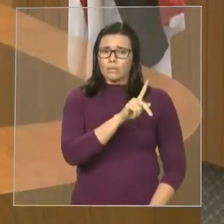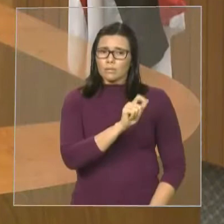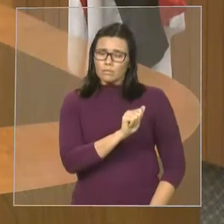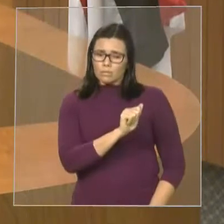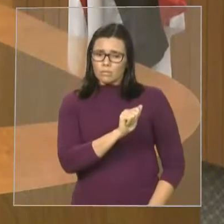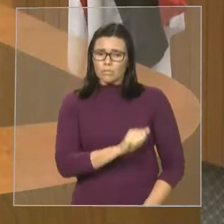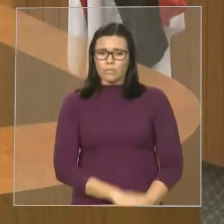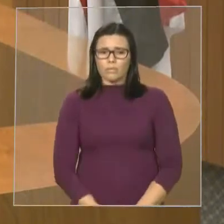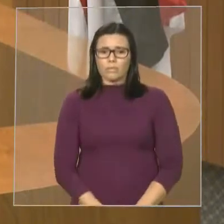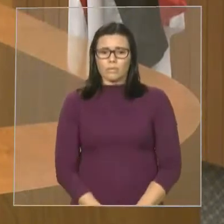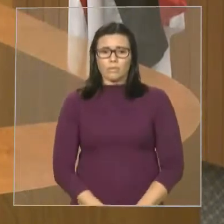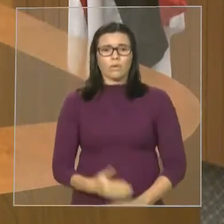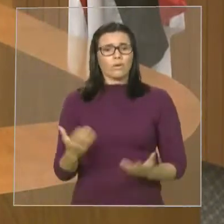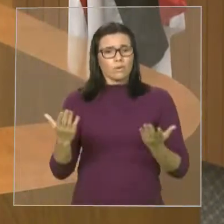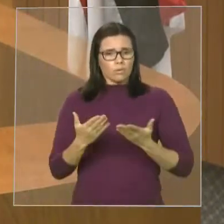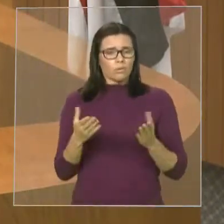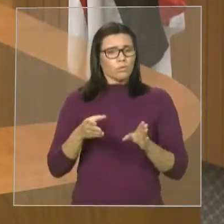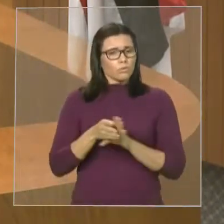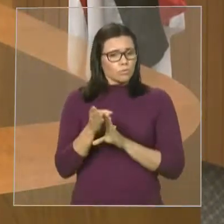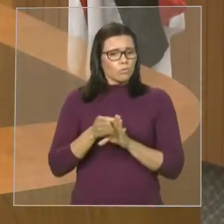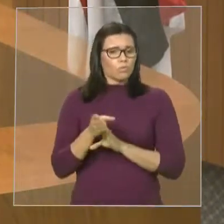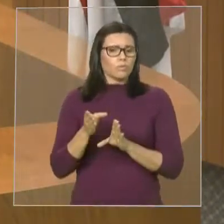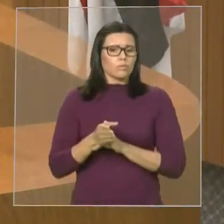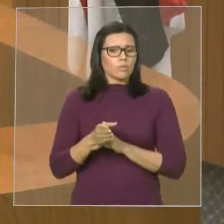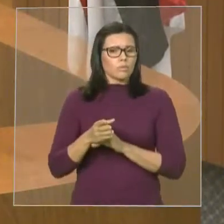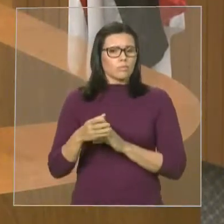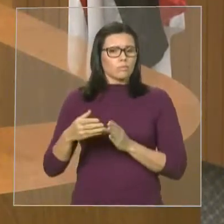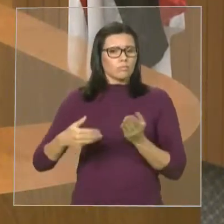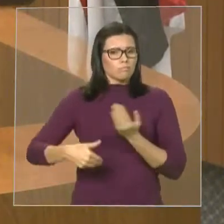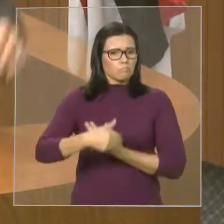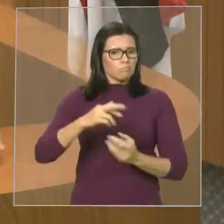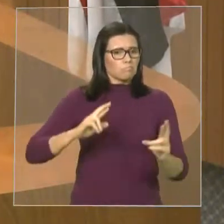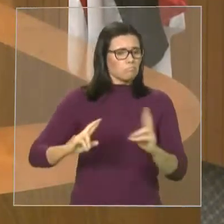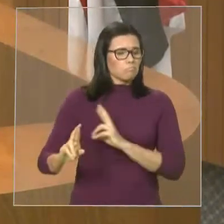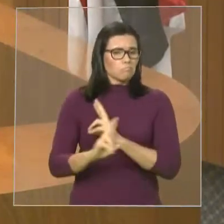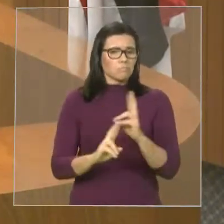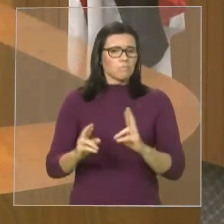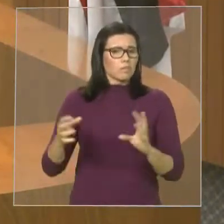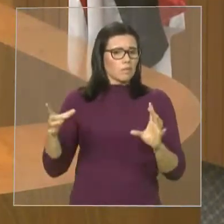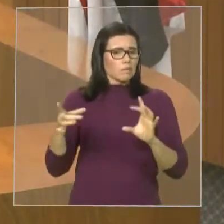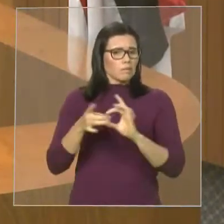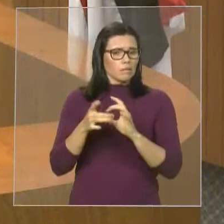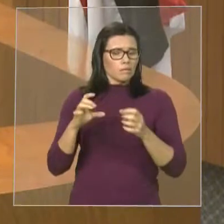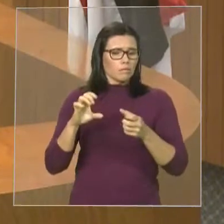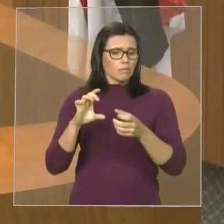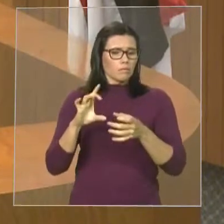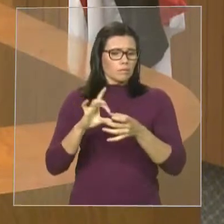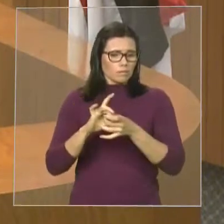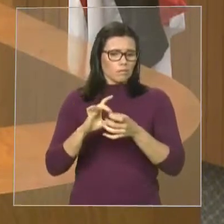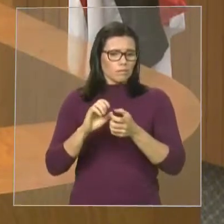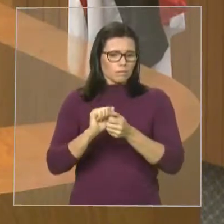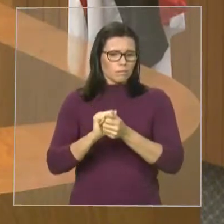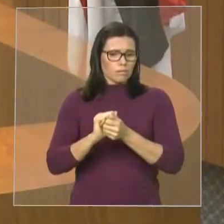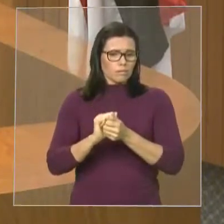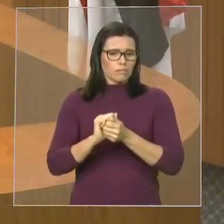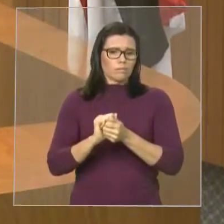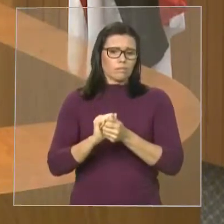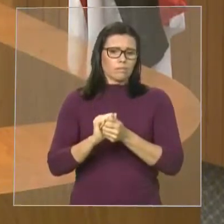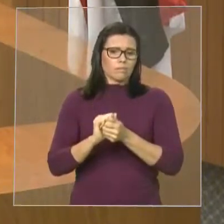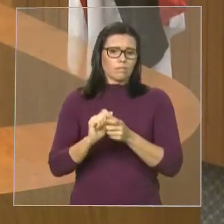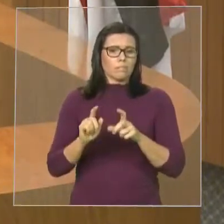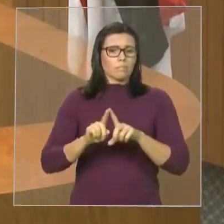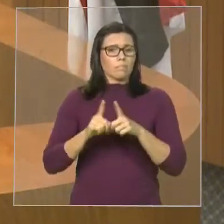é administrado e é gerido pela Secretaria de Gestão. Mas a partir do momento que for criado o Instituto de Previdência,